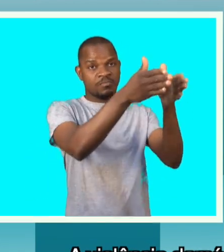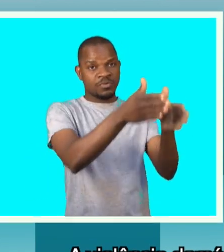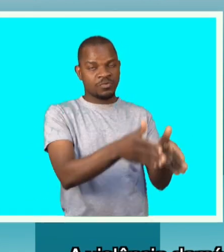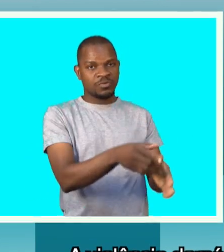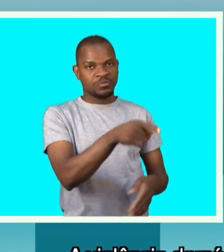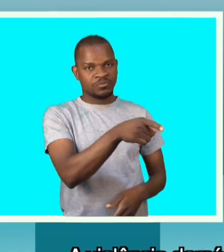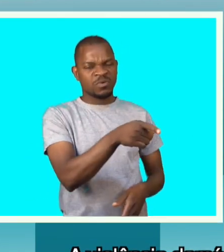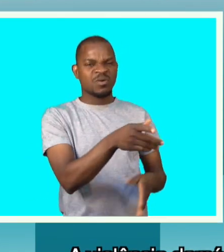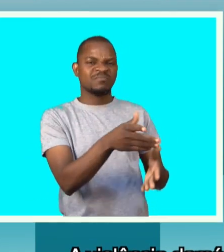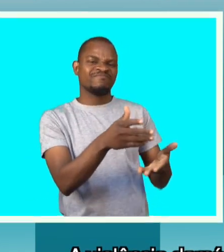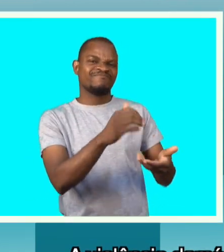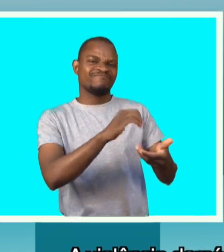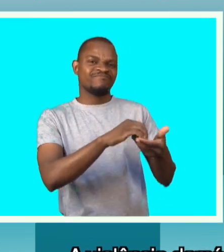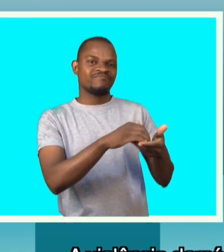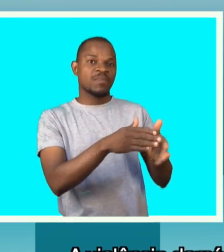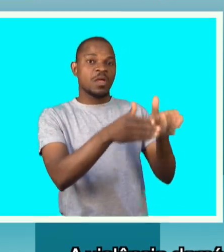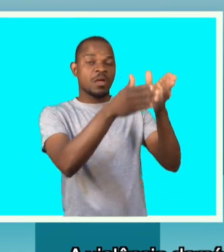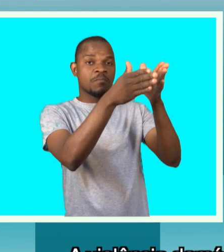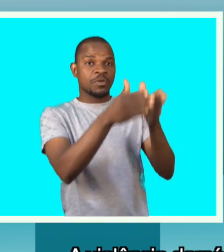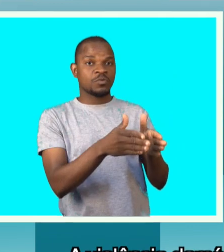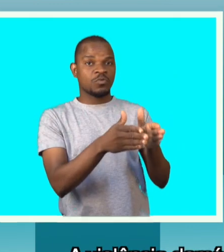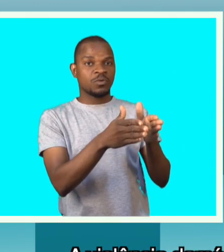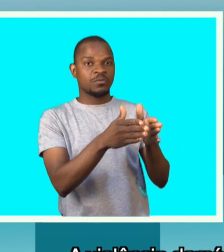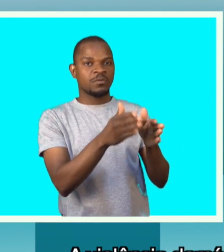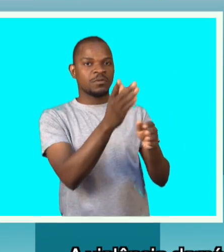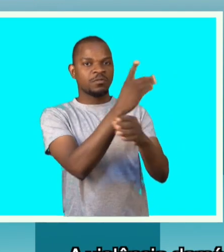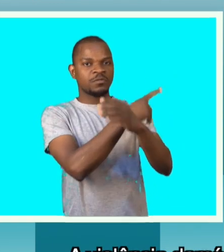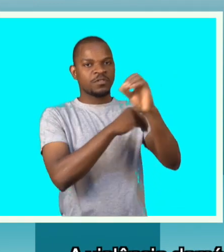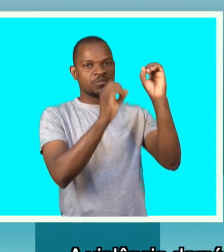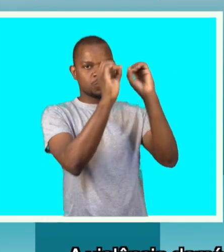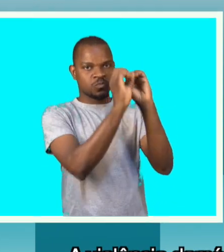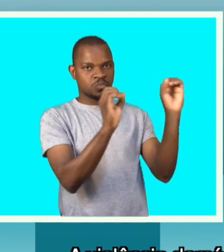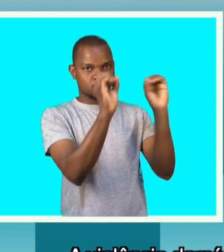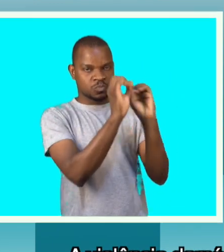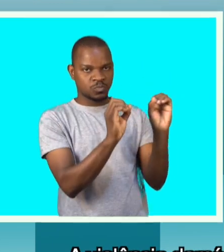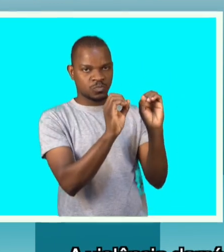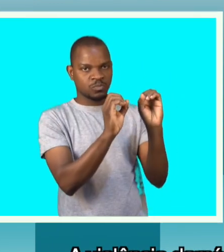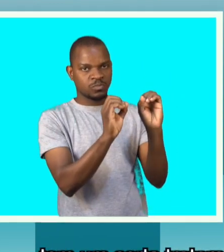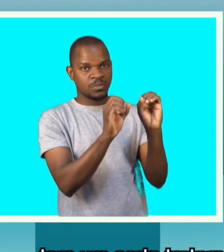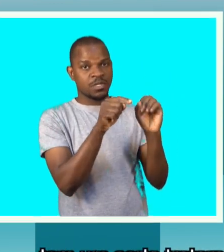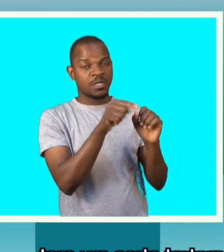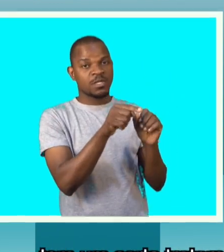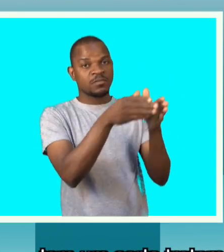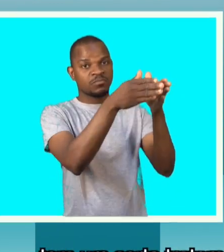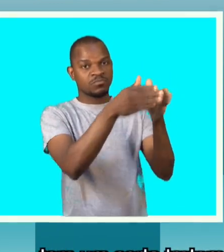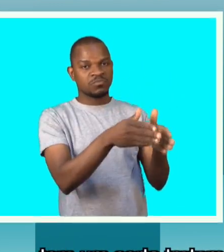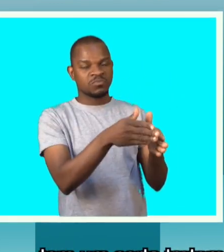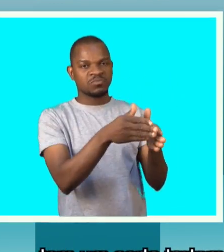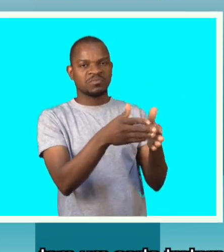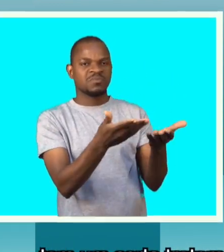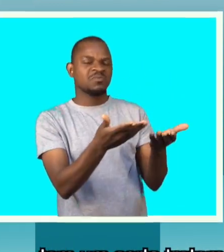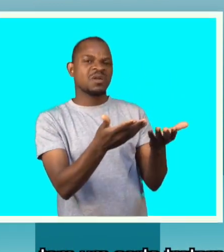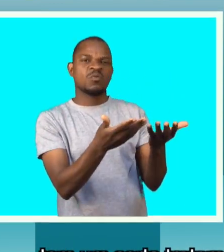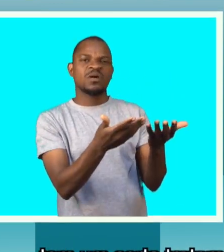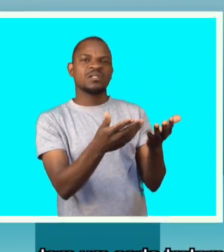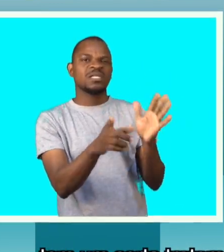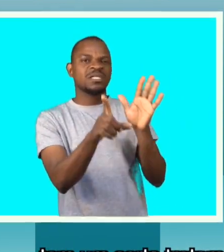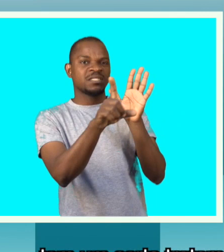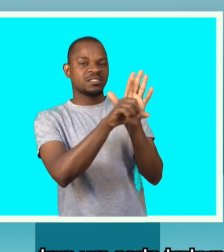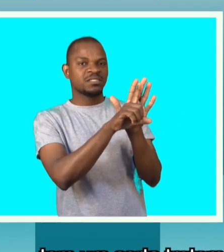sim dizer normal ou que não têm nenhuma proteção especial por parte do elenco tem um certo tratamento